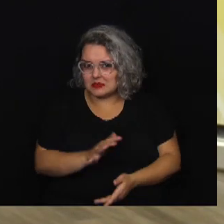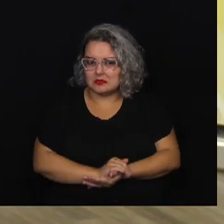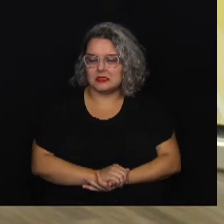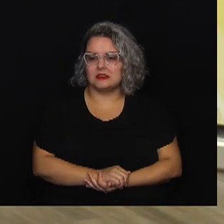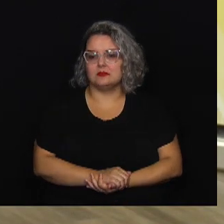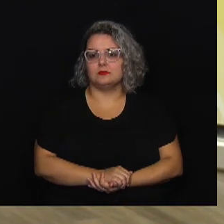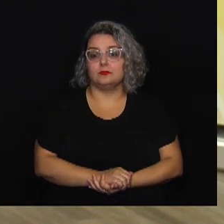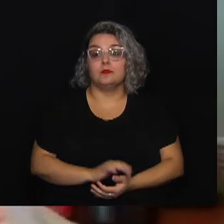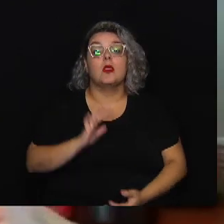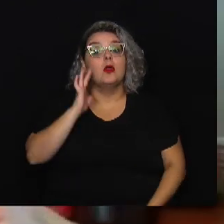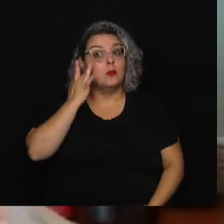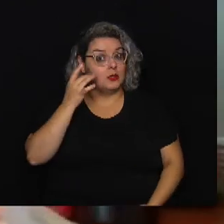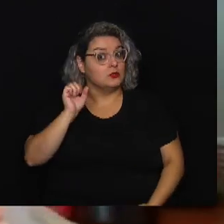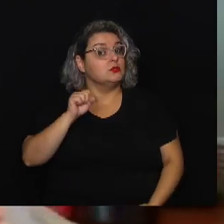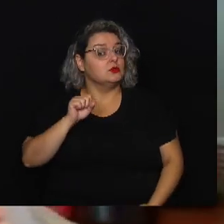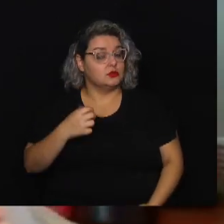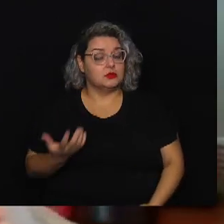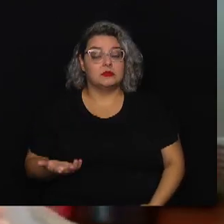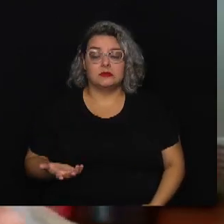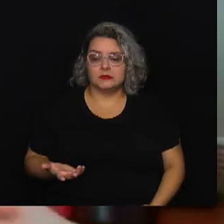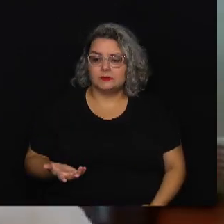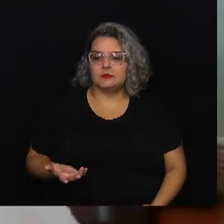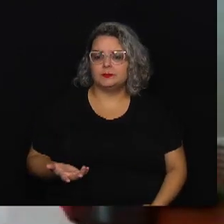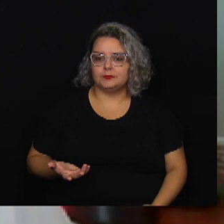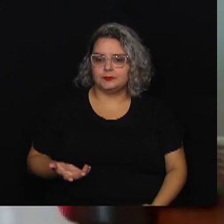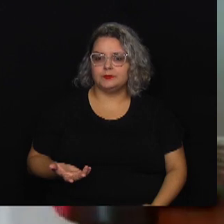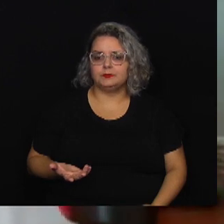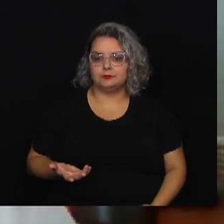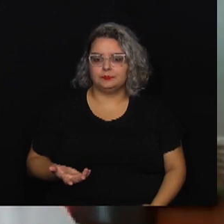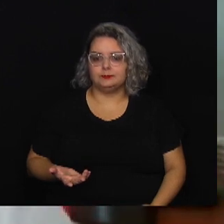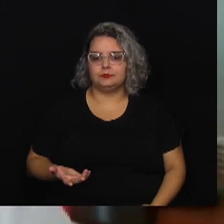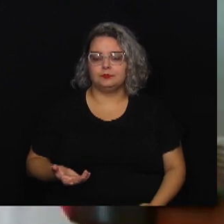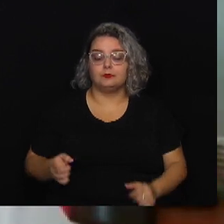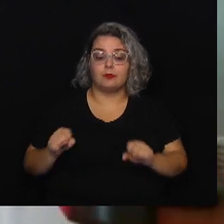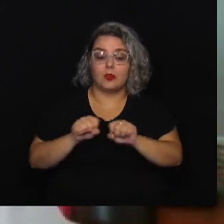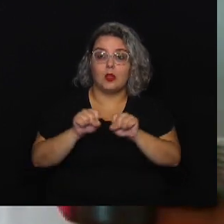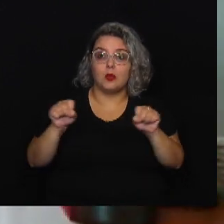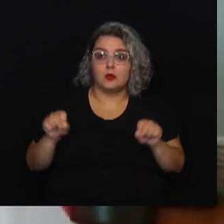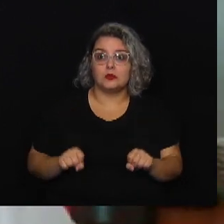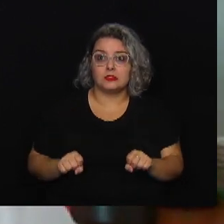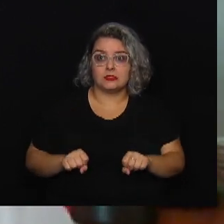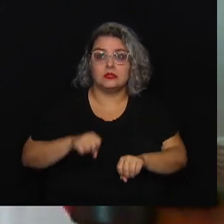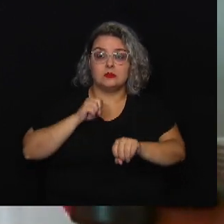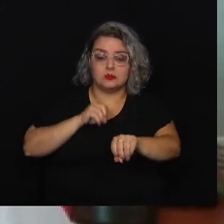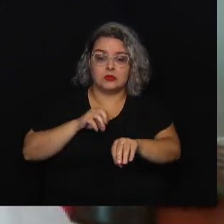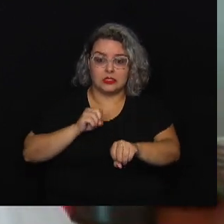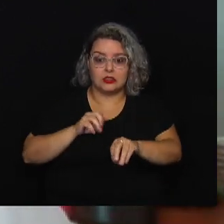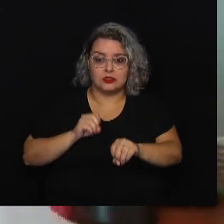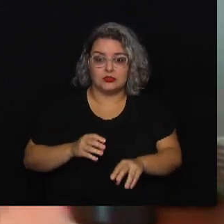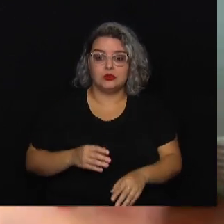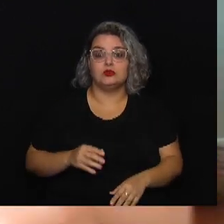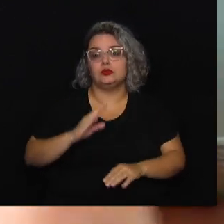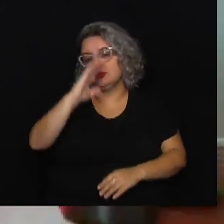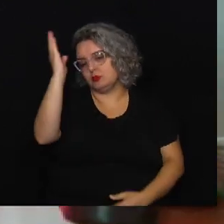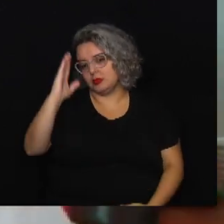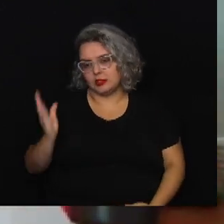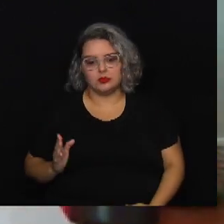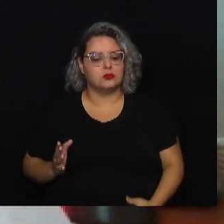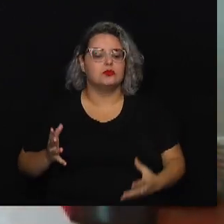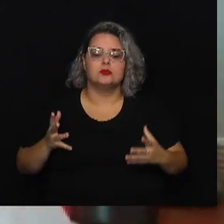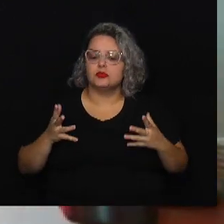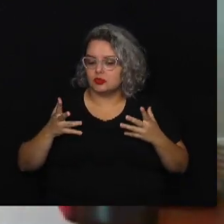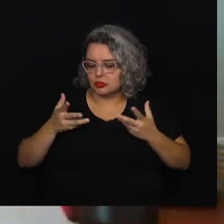Eu acho que sim, eu acho que o sistema de educação aí, do Brasil, sobretudo